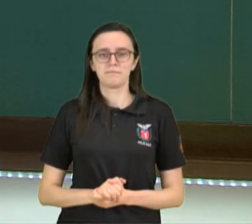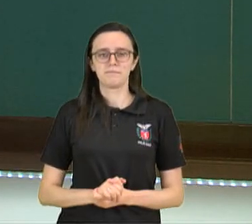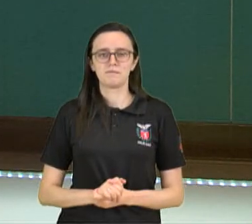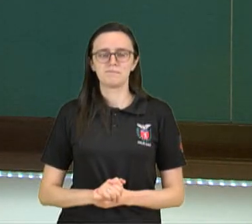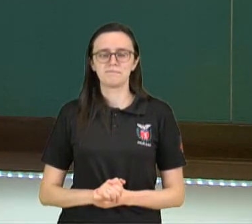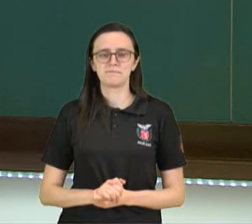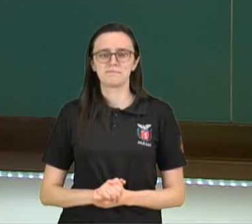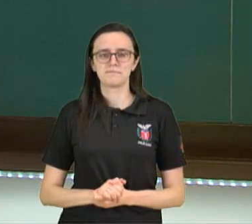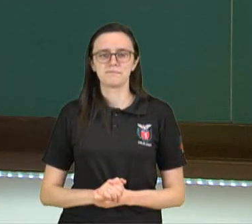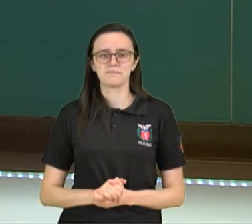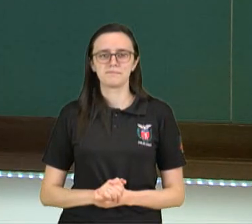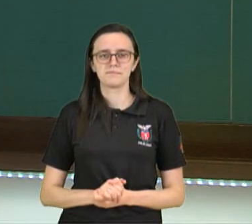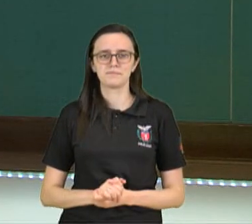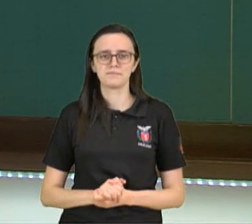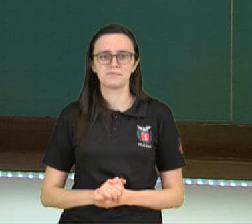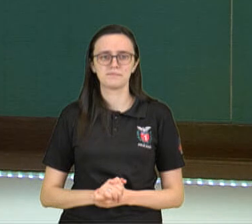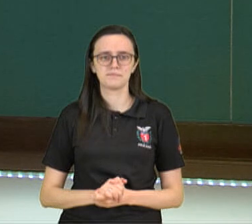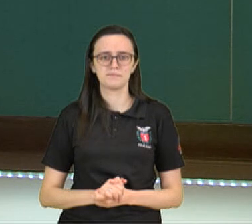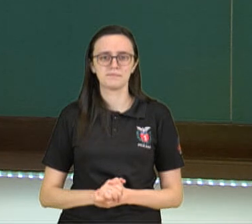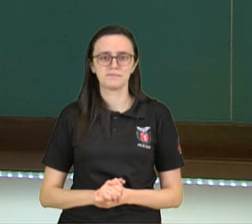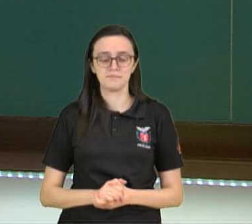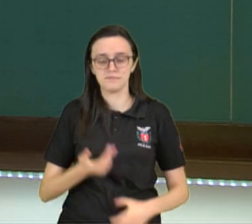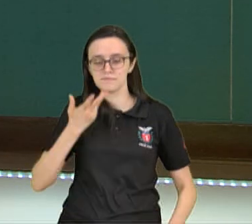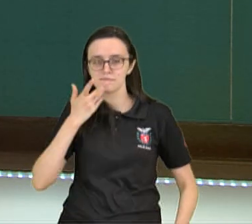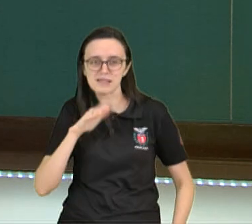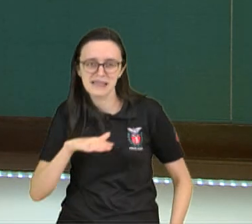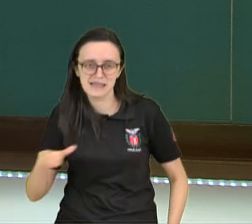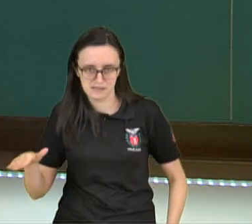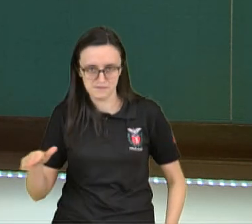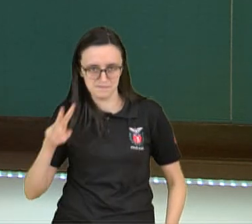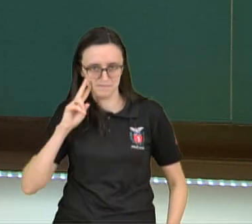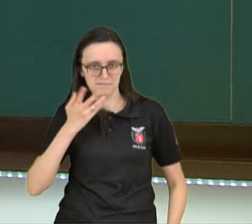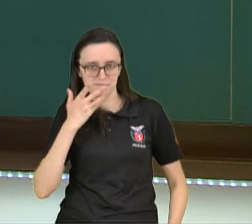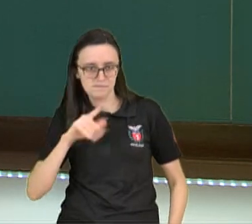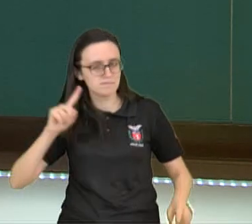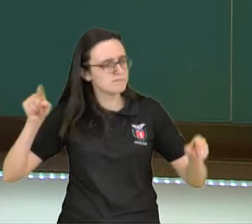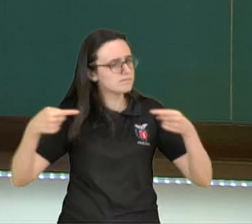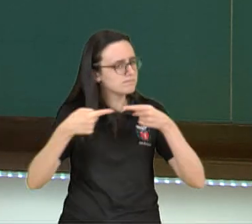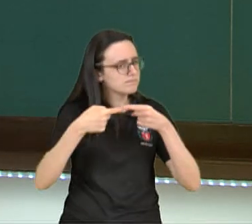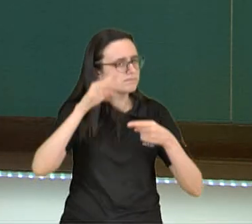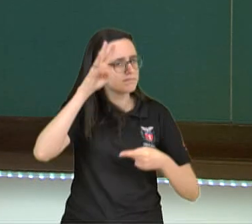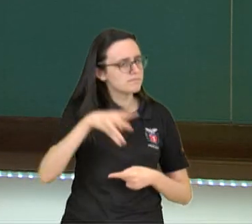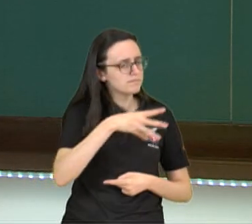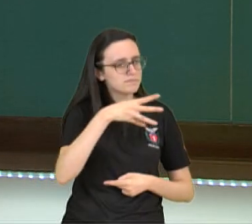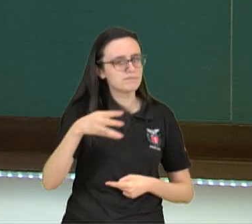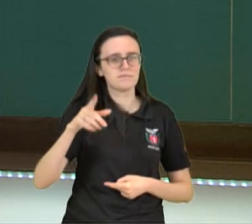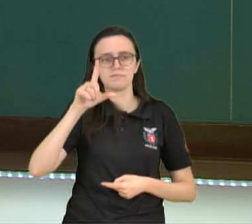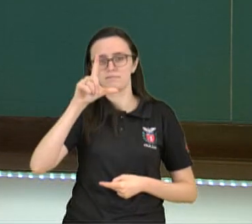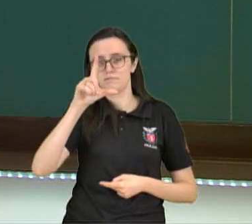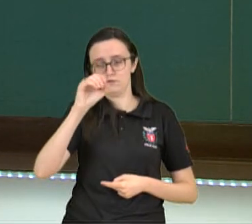sed. Los niños. As crianças. Então, los niños.